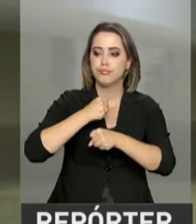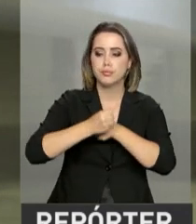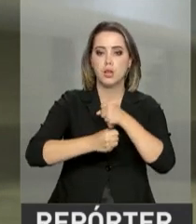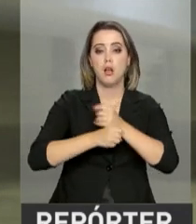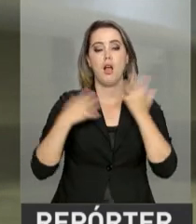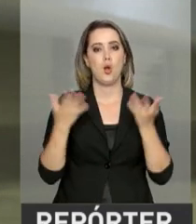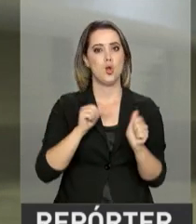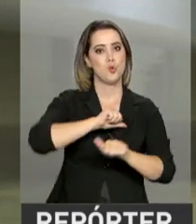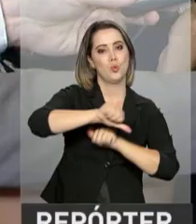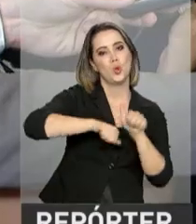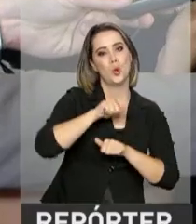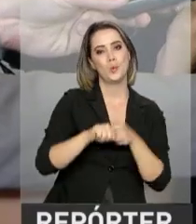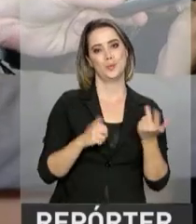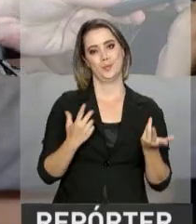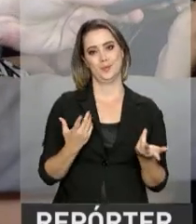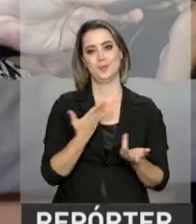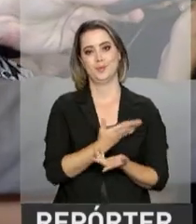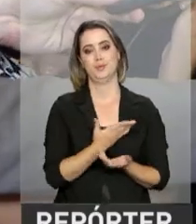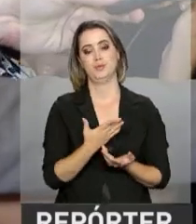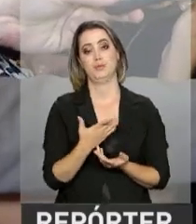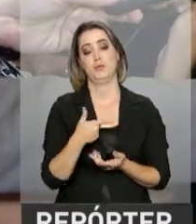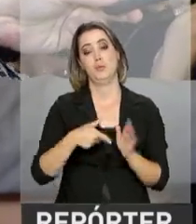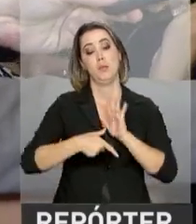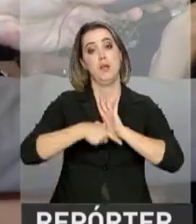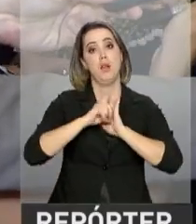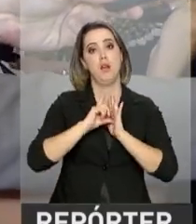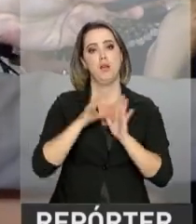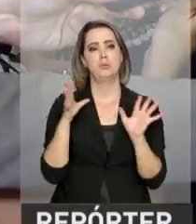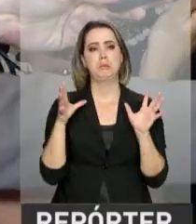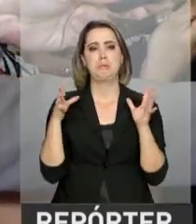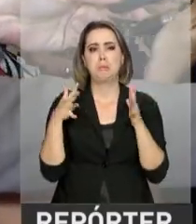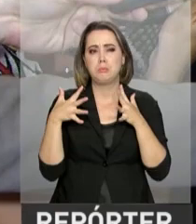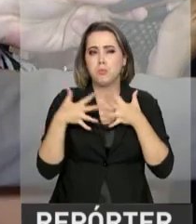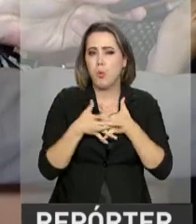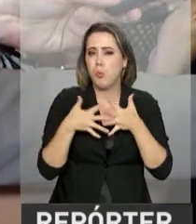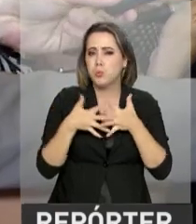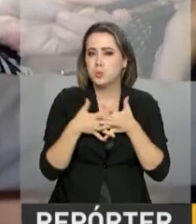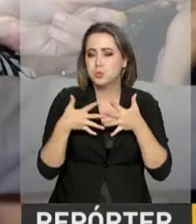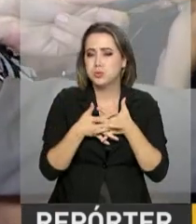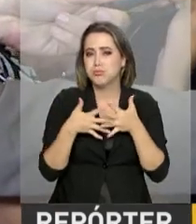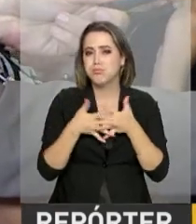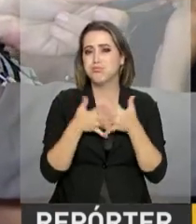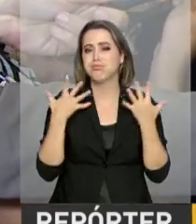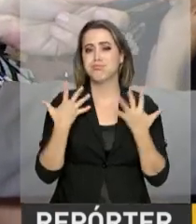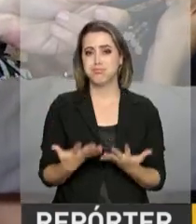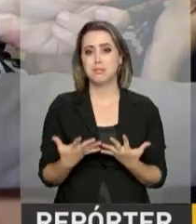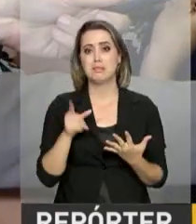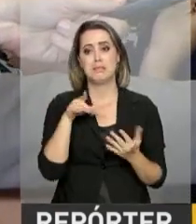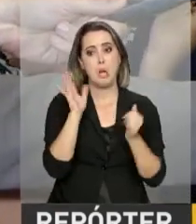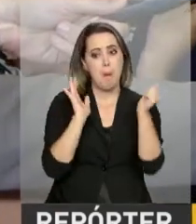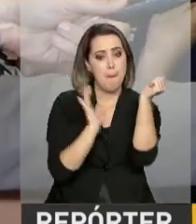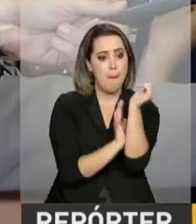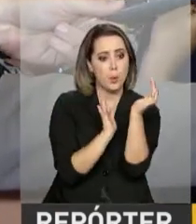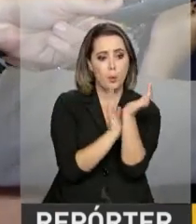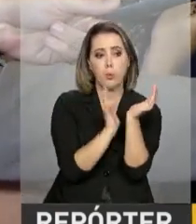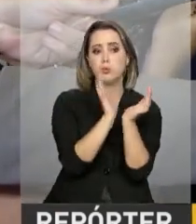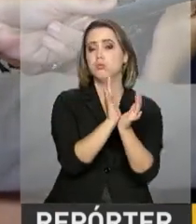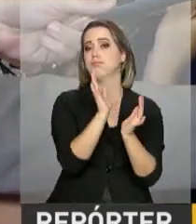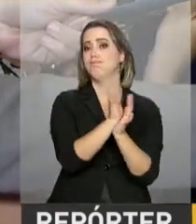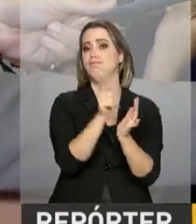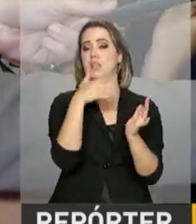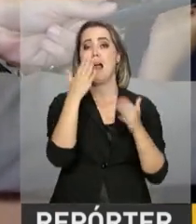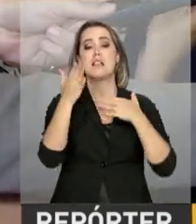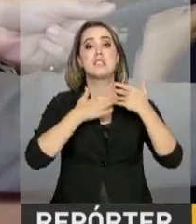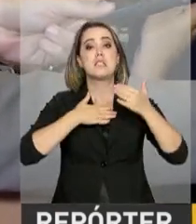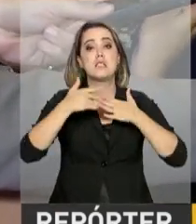lei, isso deve mudar. A relação era extremamente complexa, a ponto de ser tão burocratizada que, às vezes,